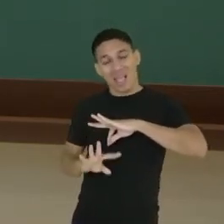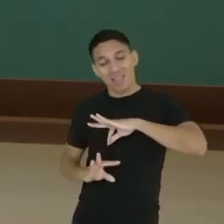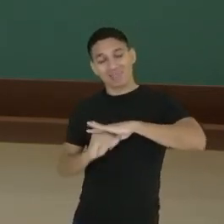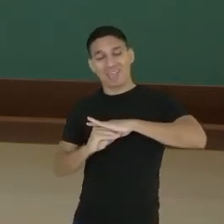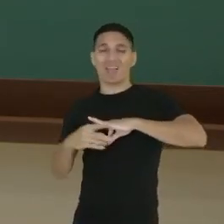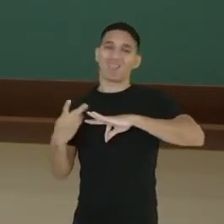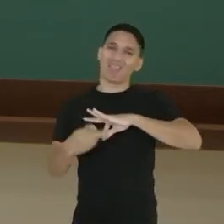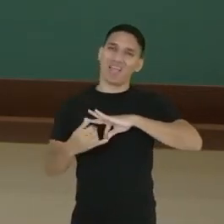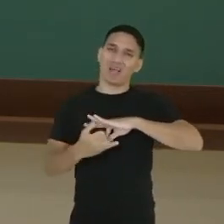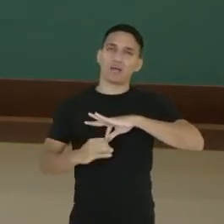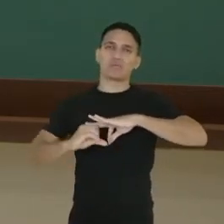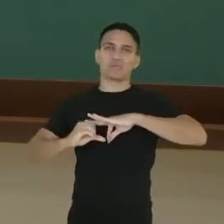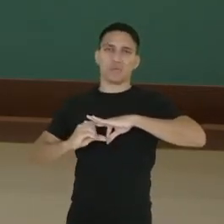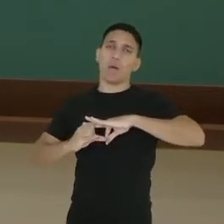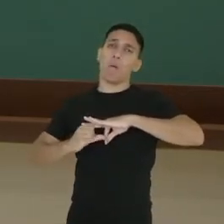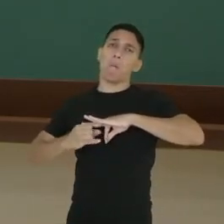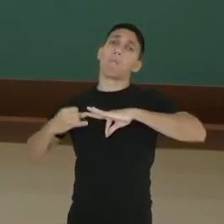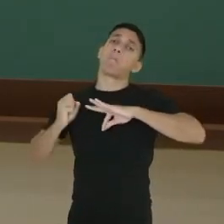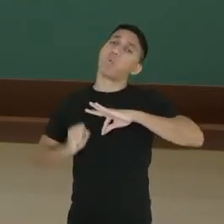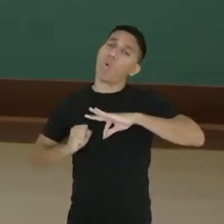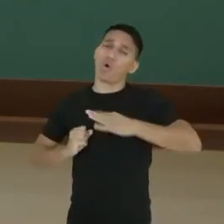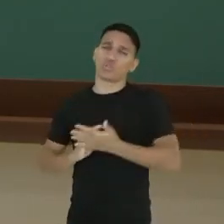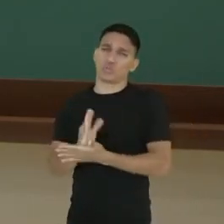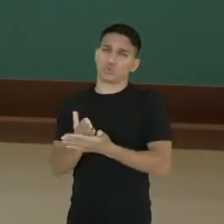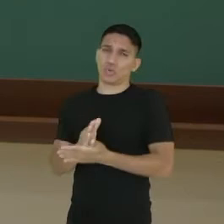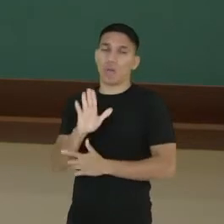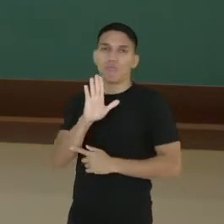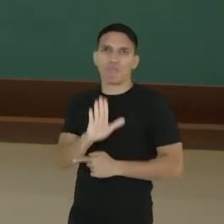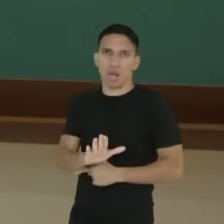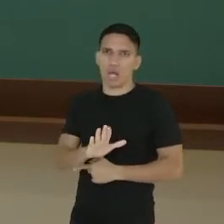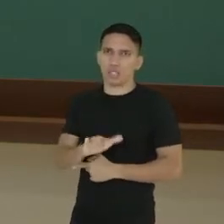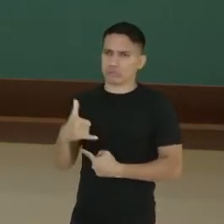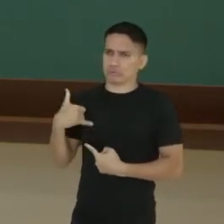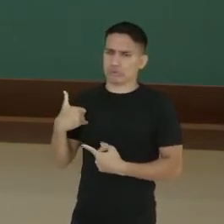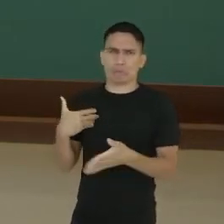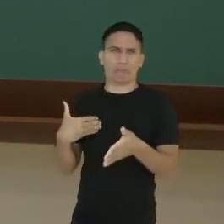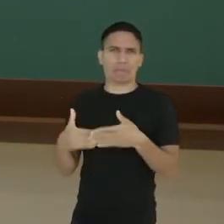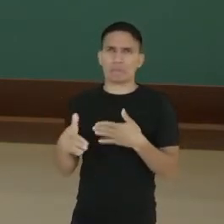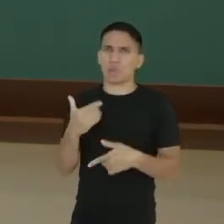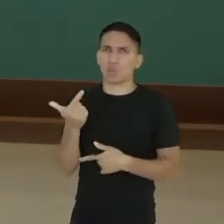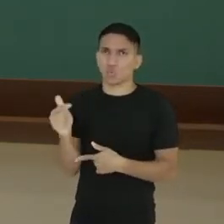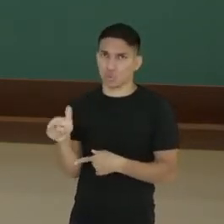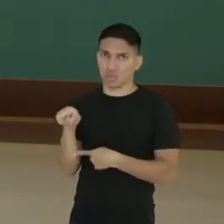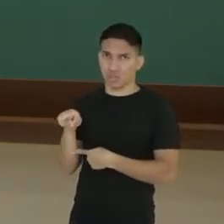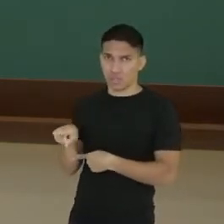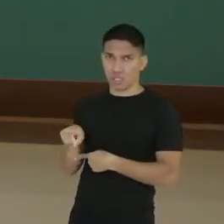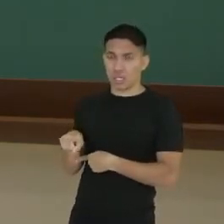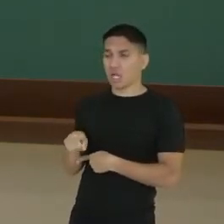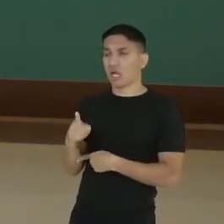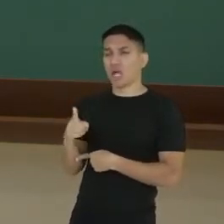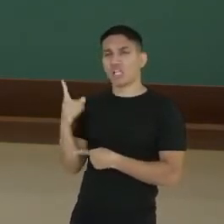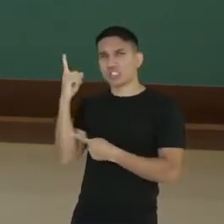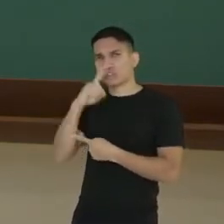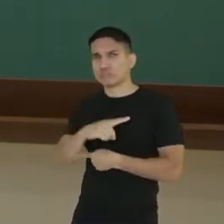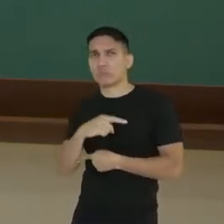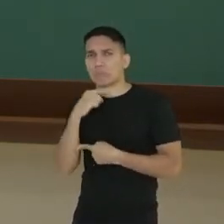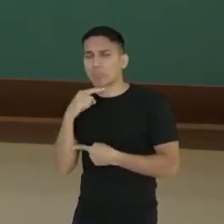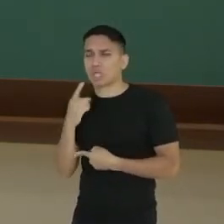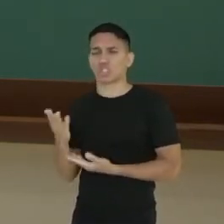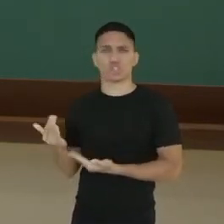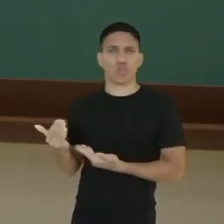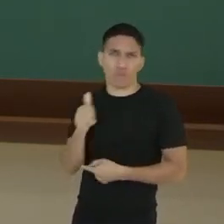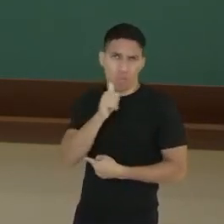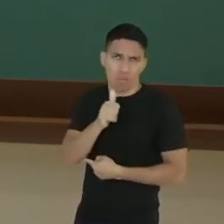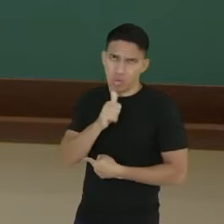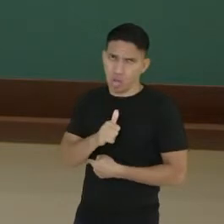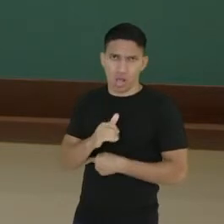útero, ele pode ser desconfortável, mas ele não tem idade, ele não impede que uma moça mais nova, né,